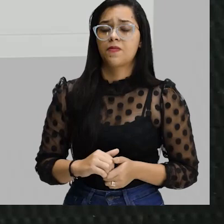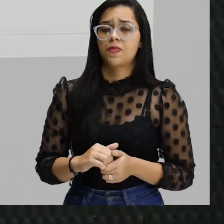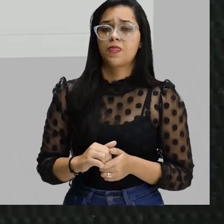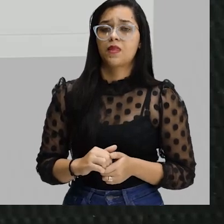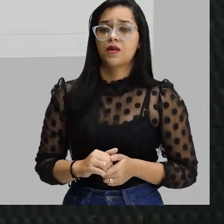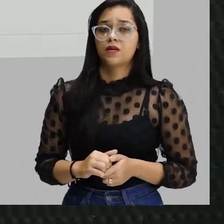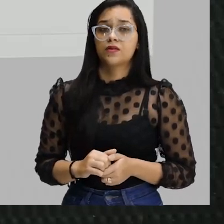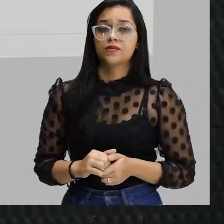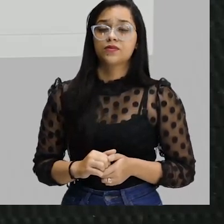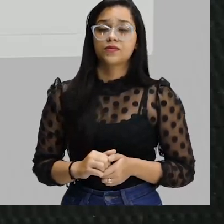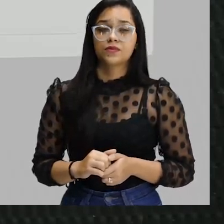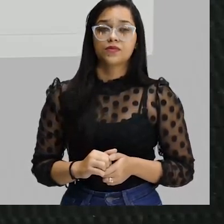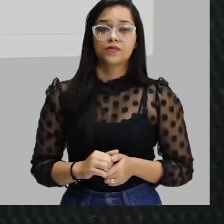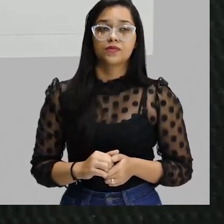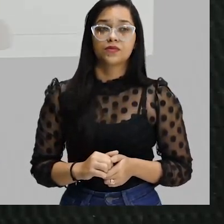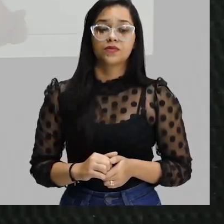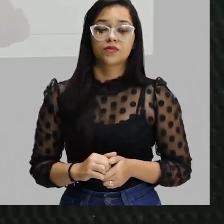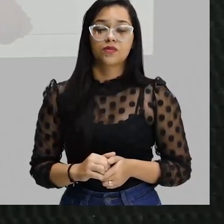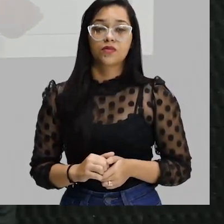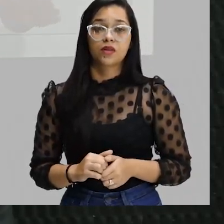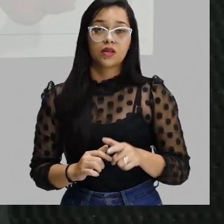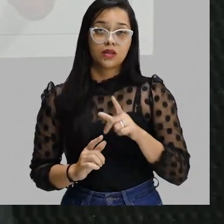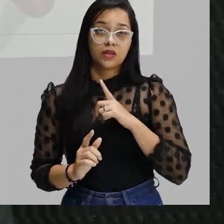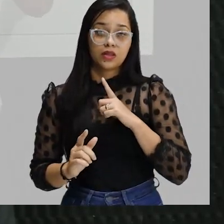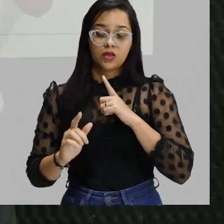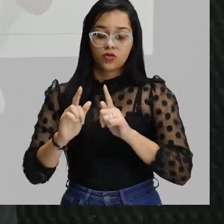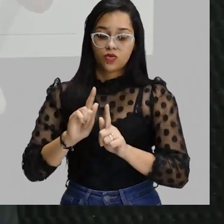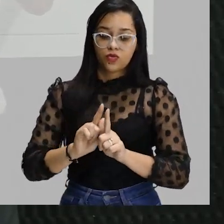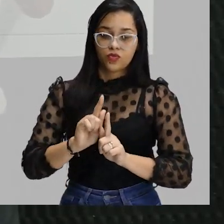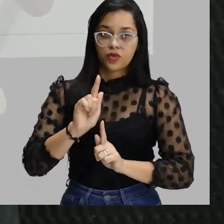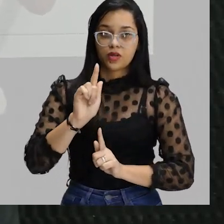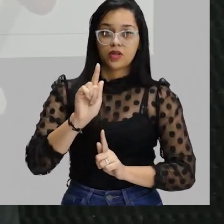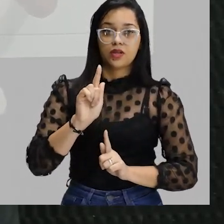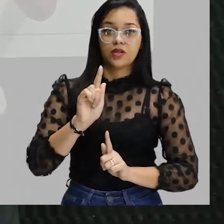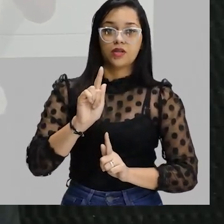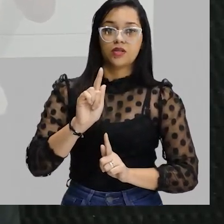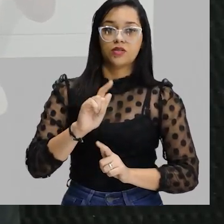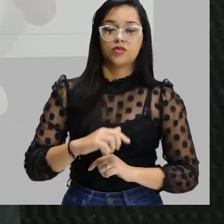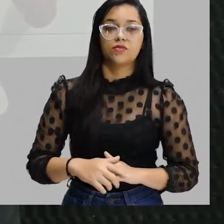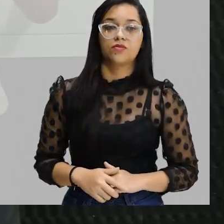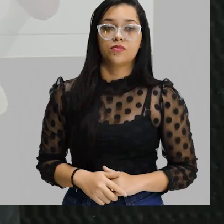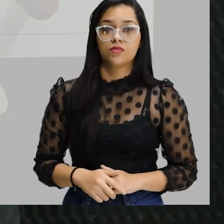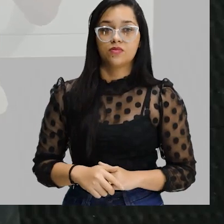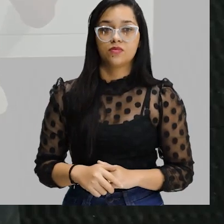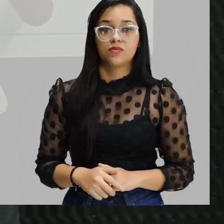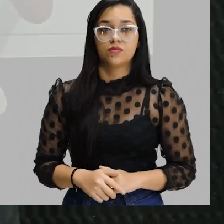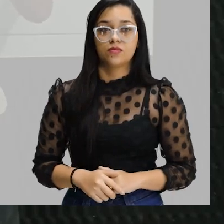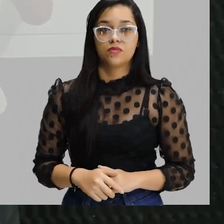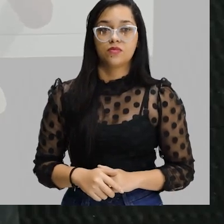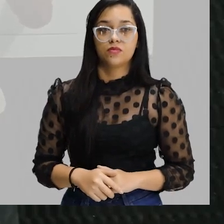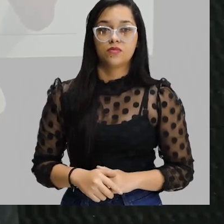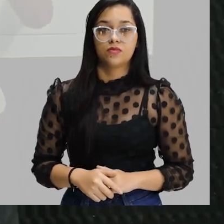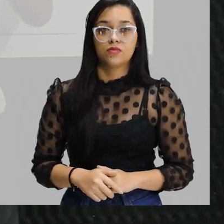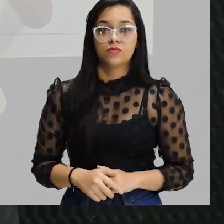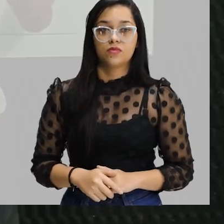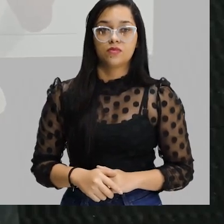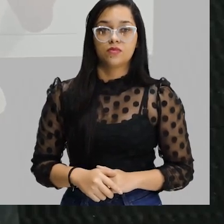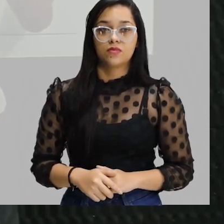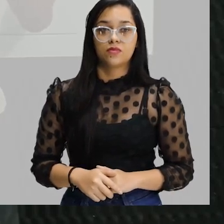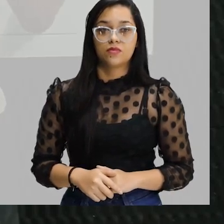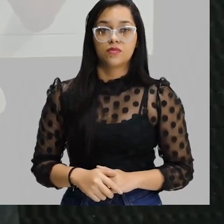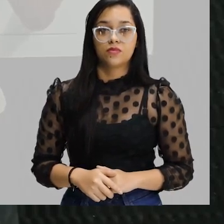Traduzindo, é a ação de uma força. Então, nós temos o foguete. Então, vou desenhar aquele foguete, não